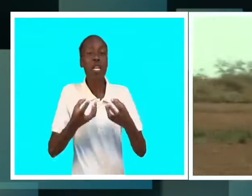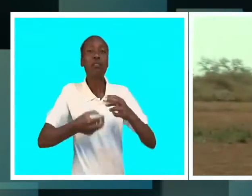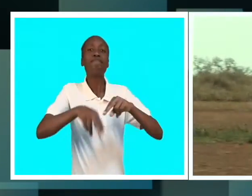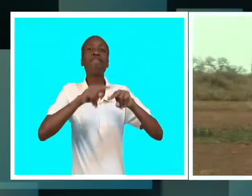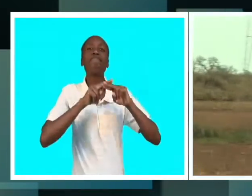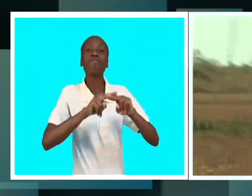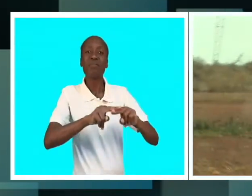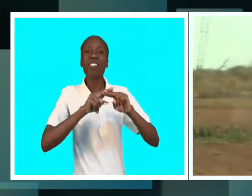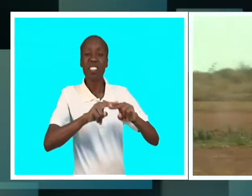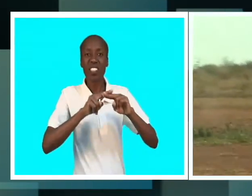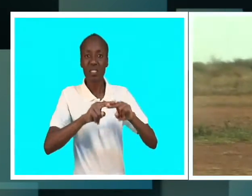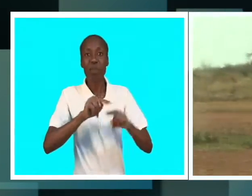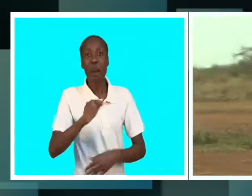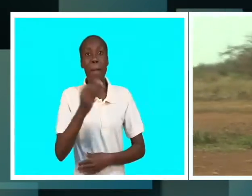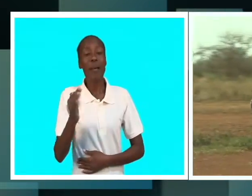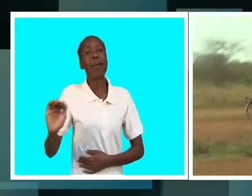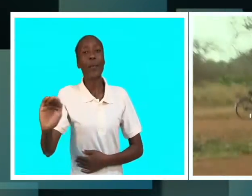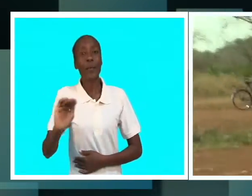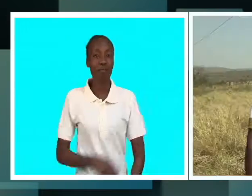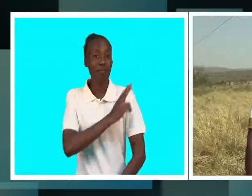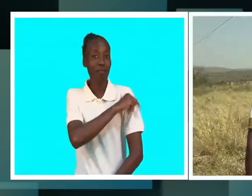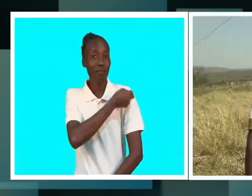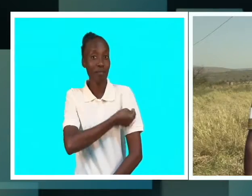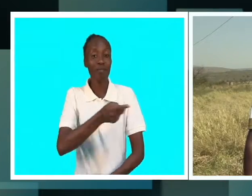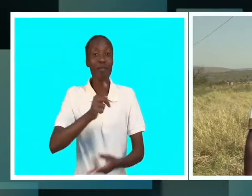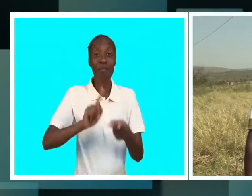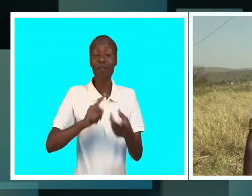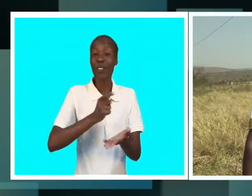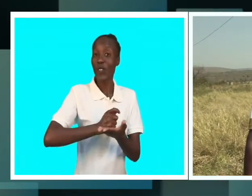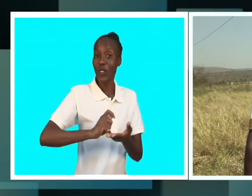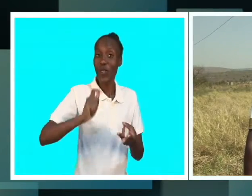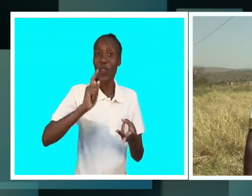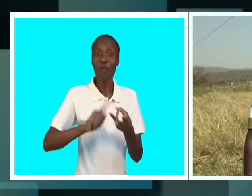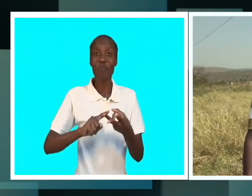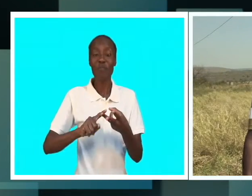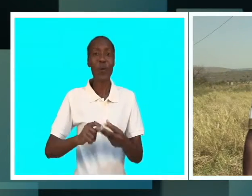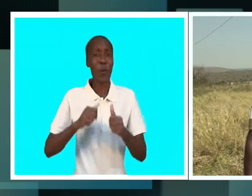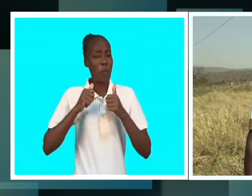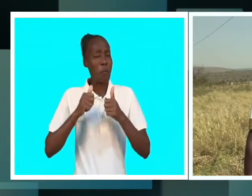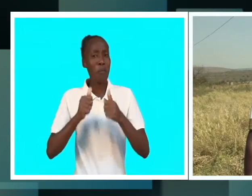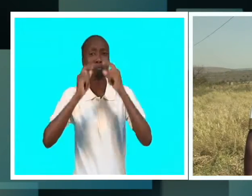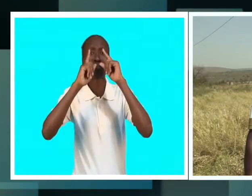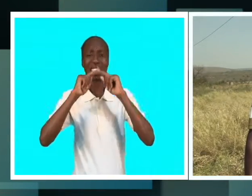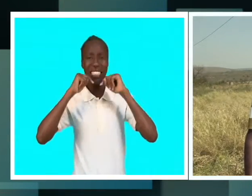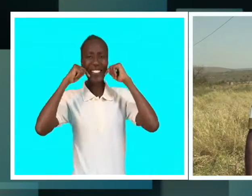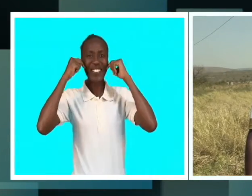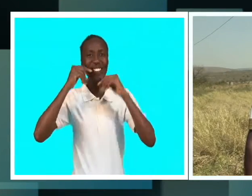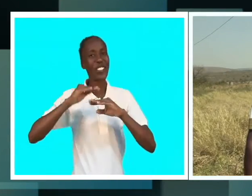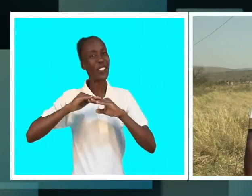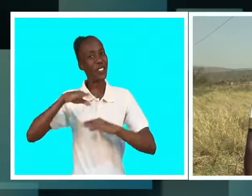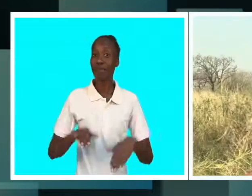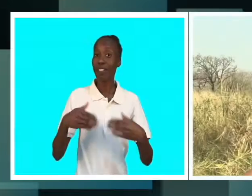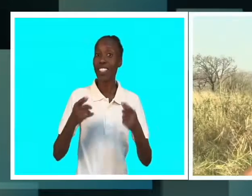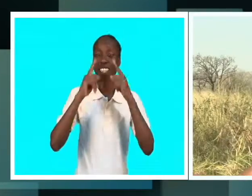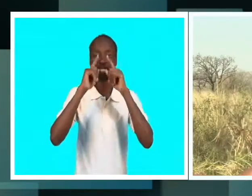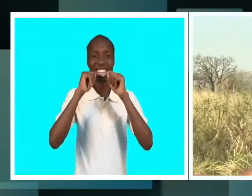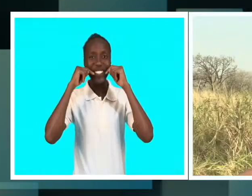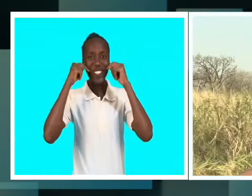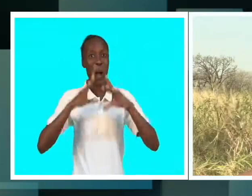também transporte nesta comunidade. O hospital e a escola são muito bem-vindos para nós.